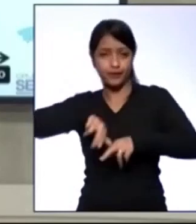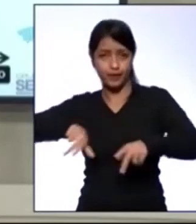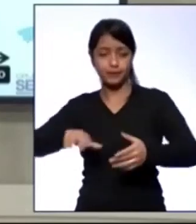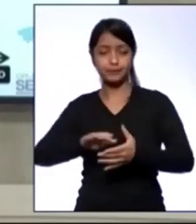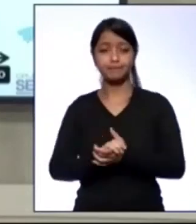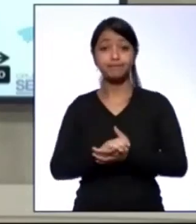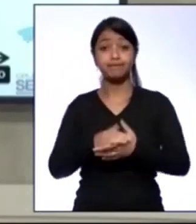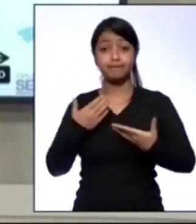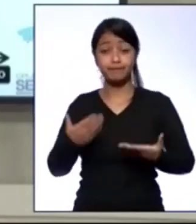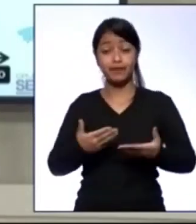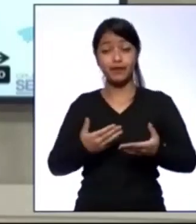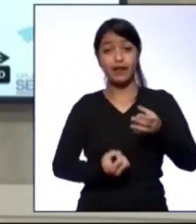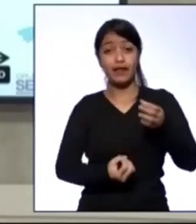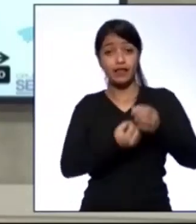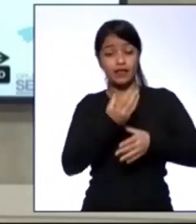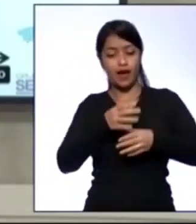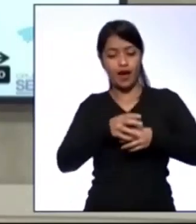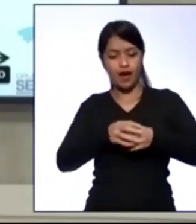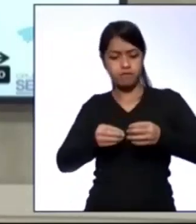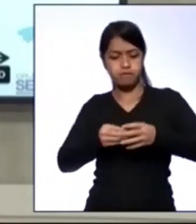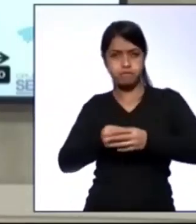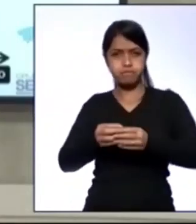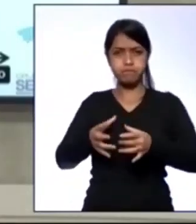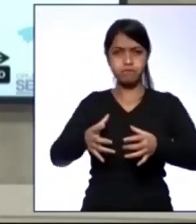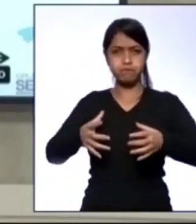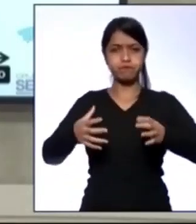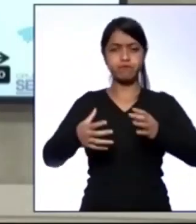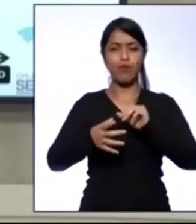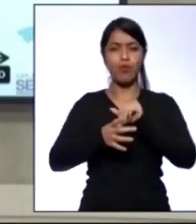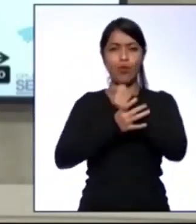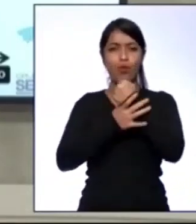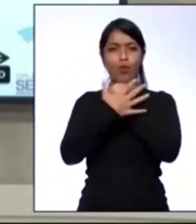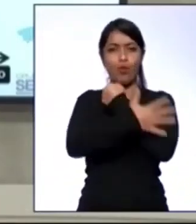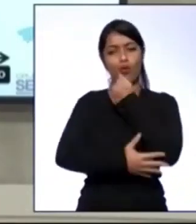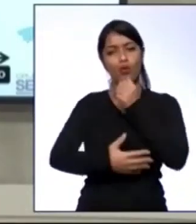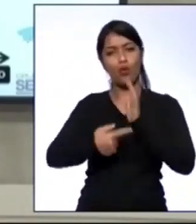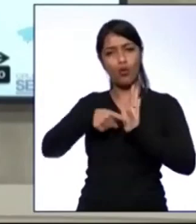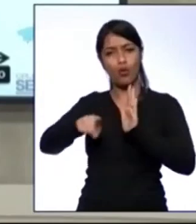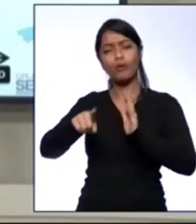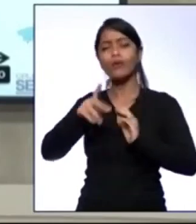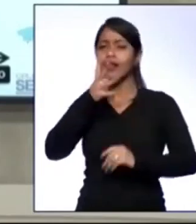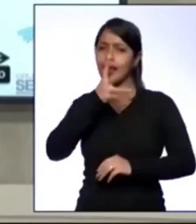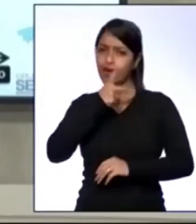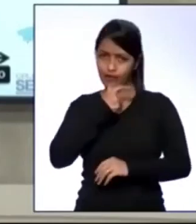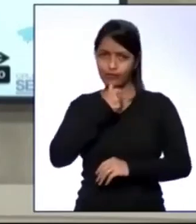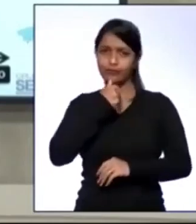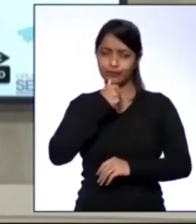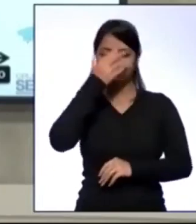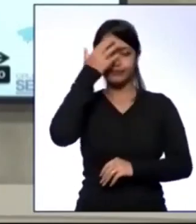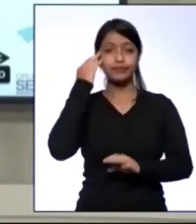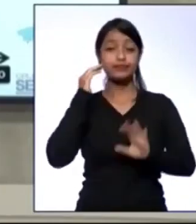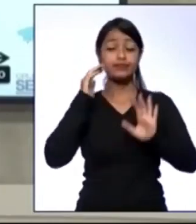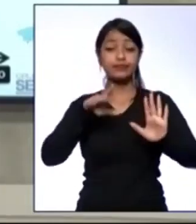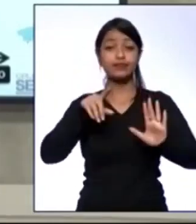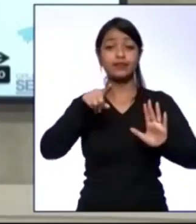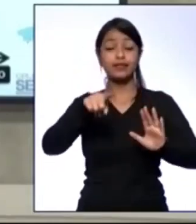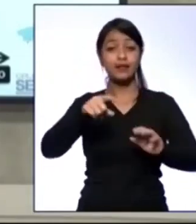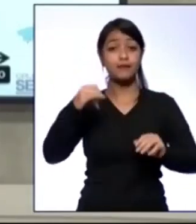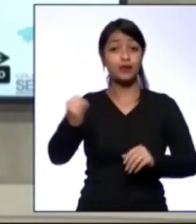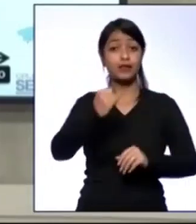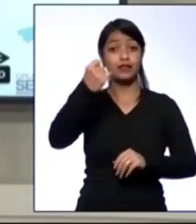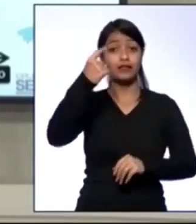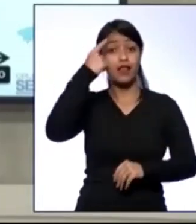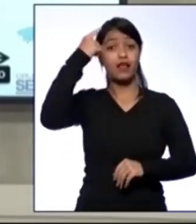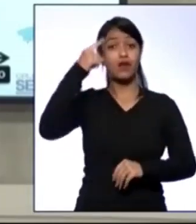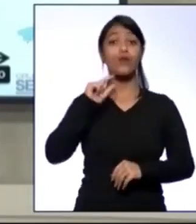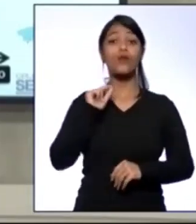anticorpos. Então, uma defesa também mais lenta. Legal? Mas o que é importante lembrar? Que